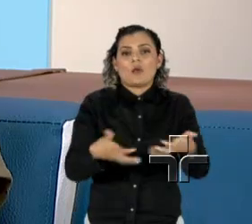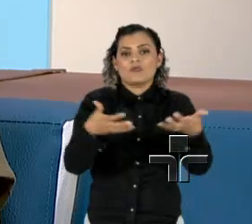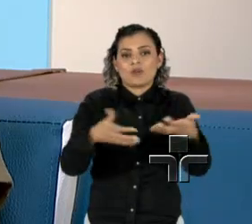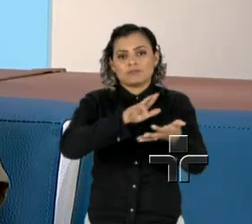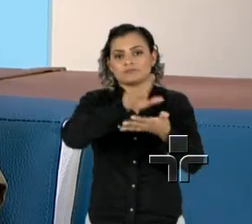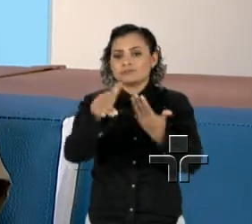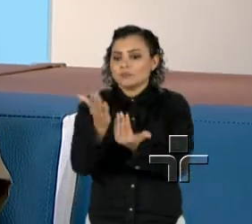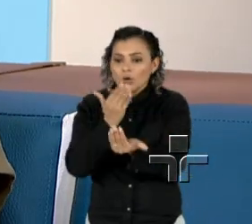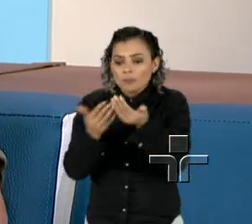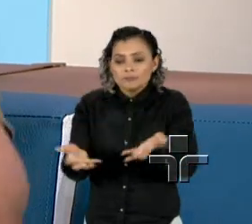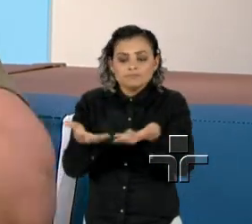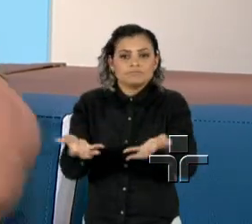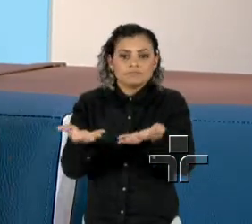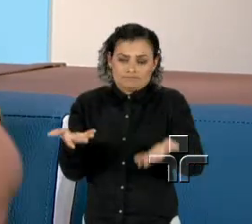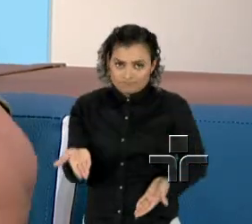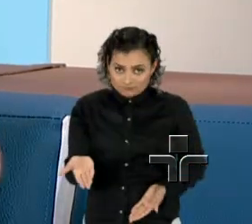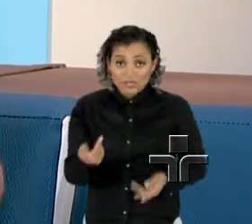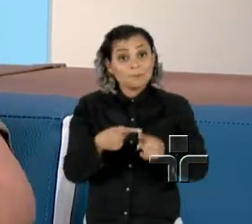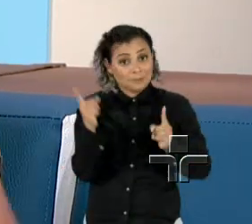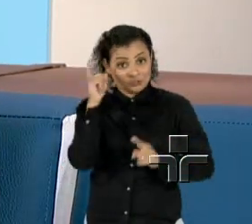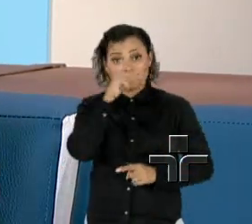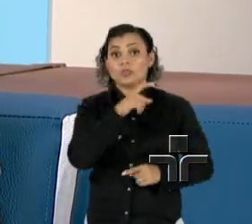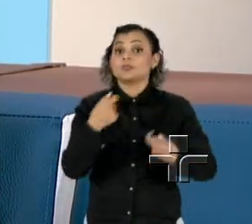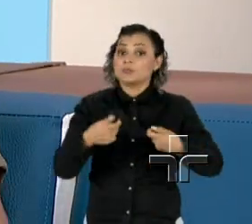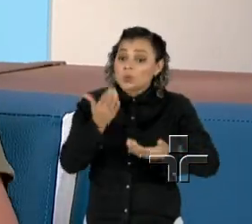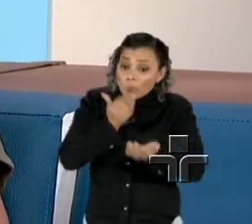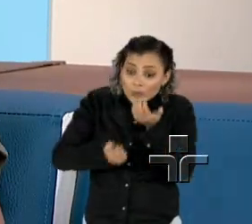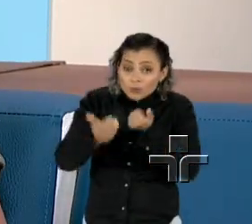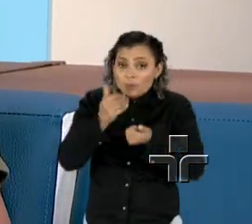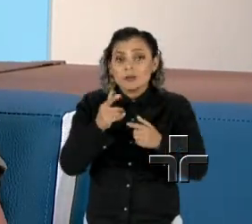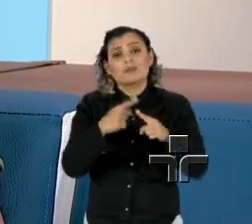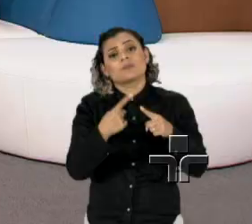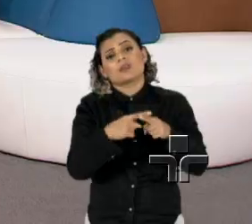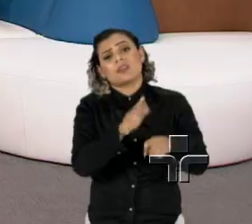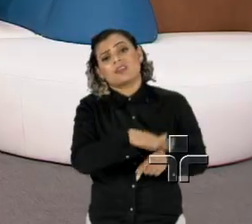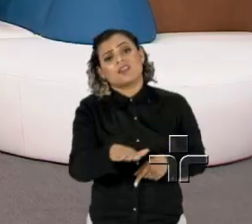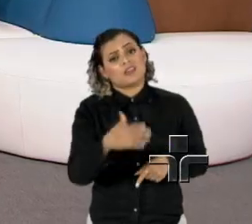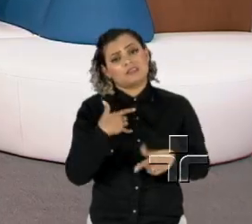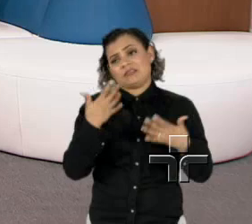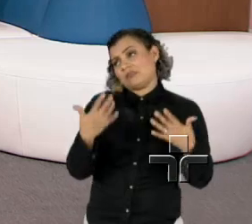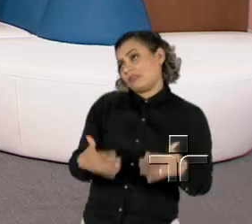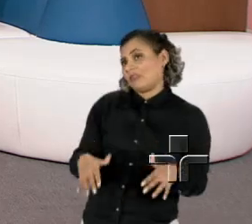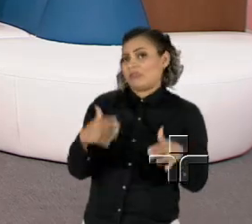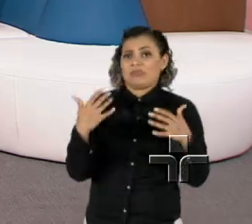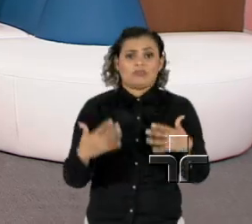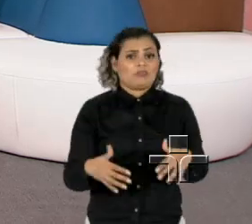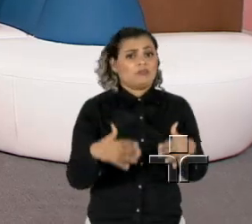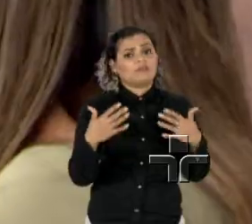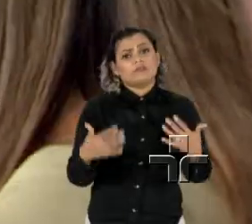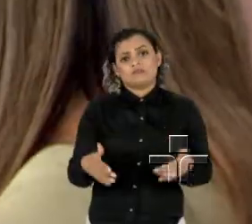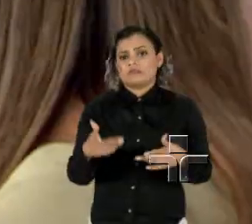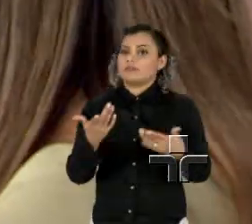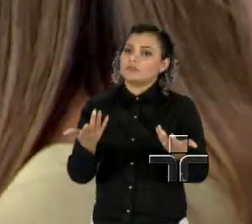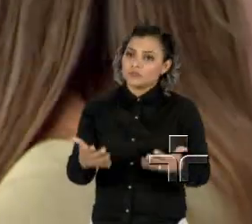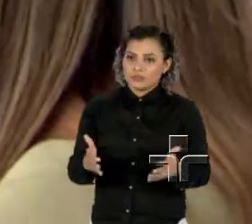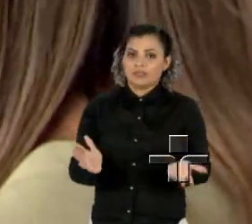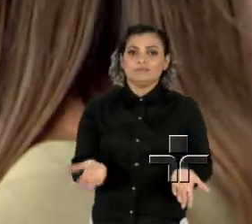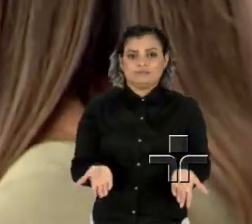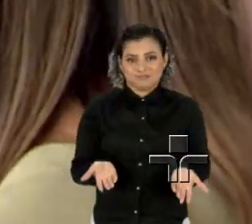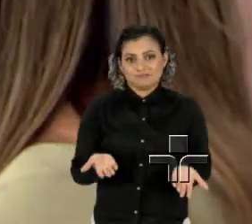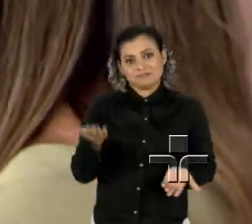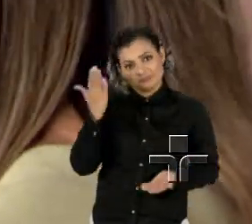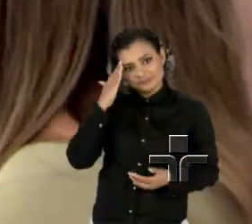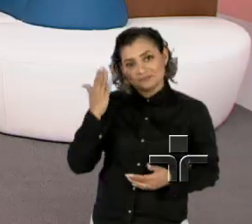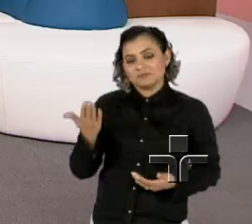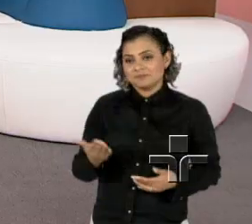ainda tem essa dificuldade, mas precisa ser muito, né? E às vezes criança fica um pouco redutivo, a gente tem umas limitações de, sim, alimentação.